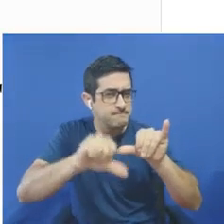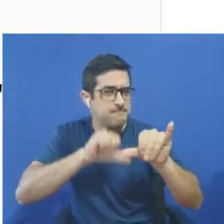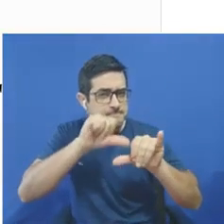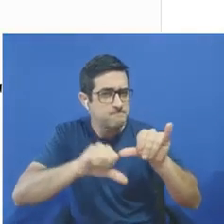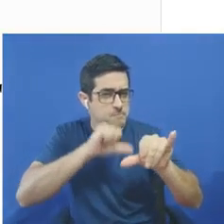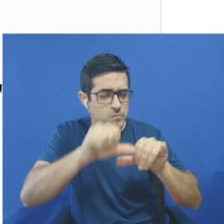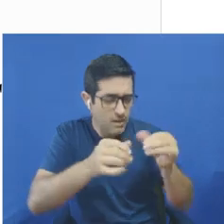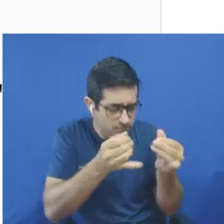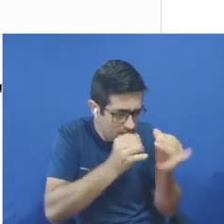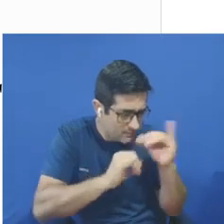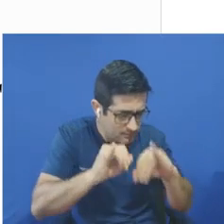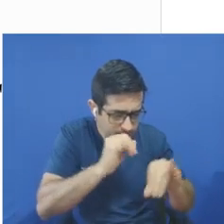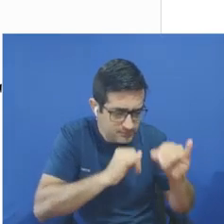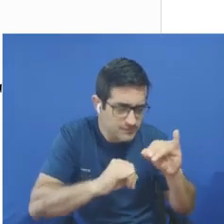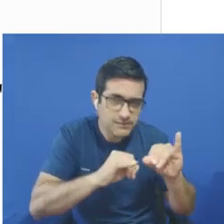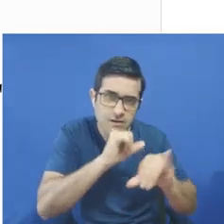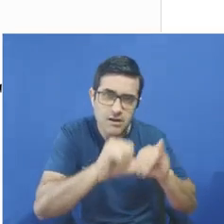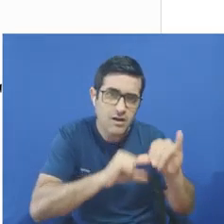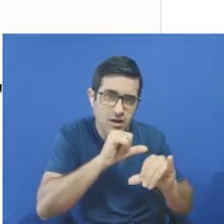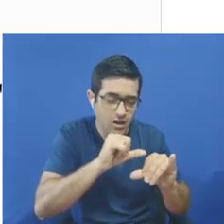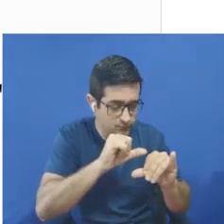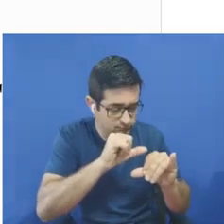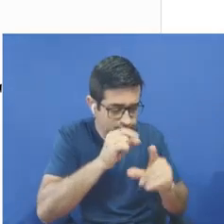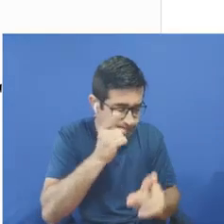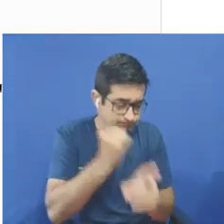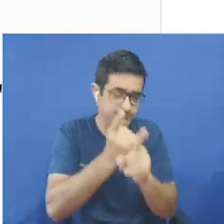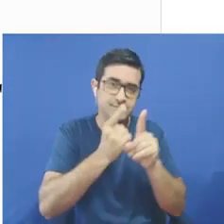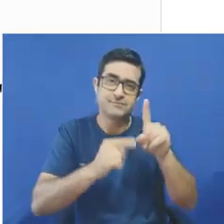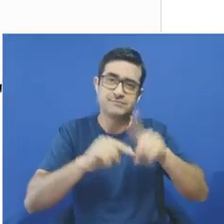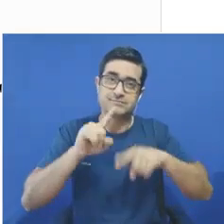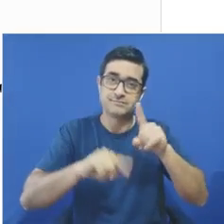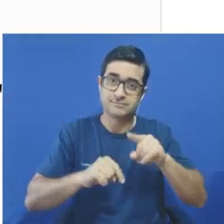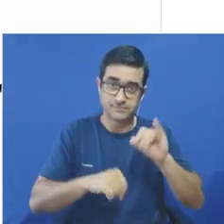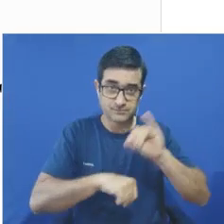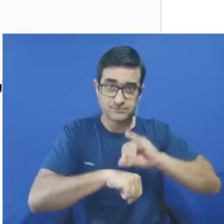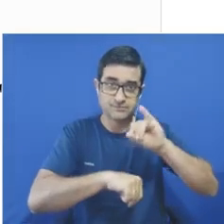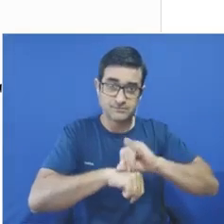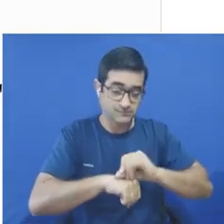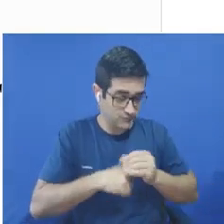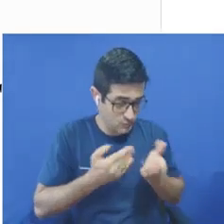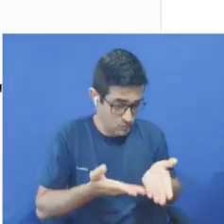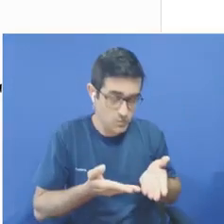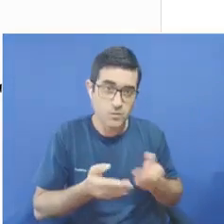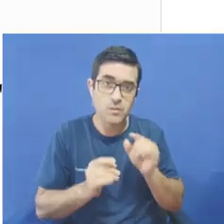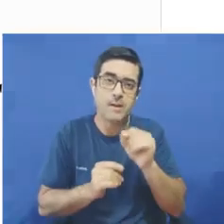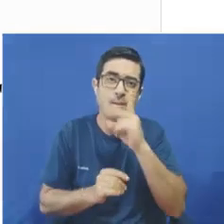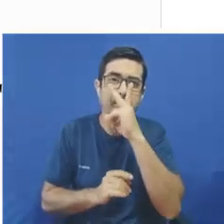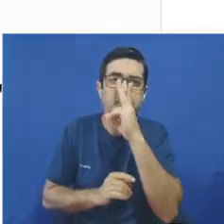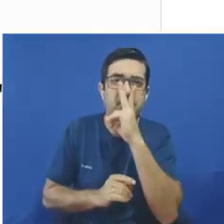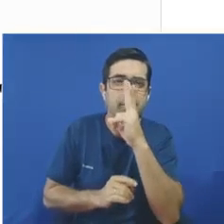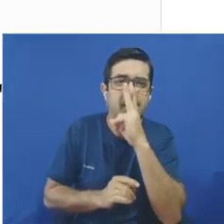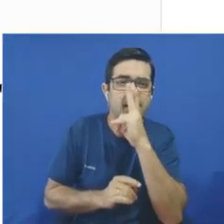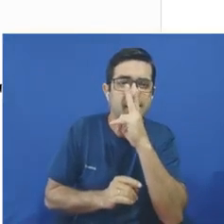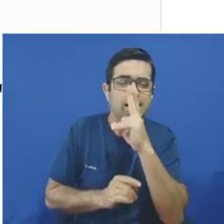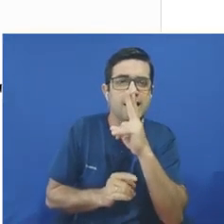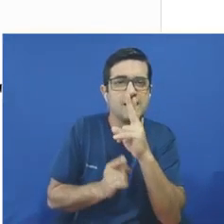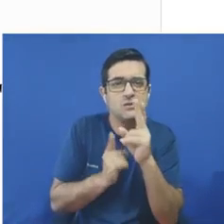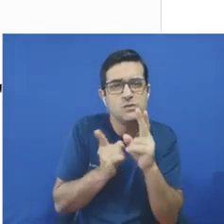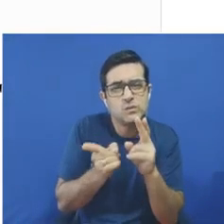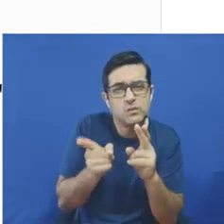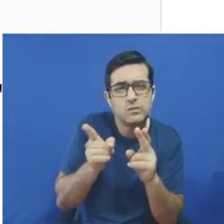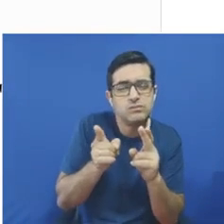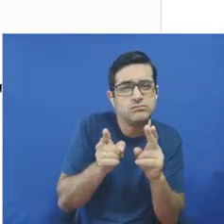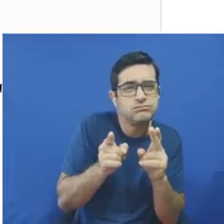para obter aquele determinado produto. E é essa daqui que eu vou utilizar. Seria como retroceder